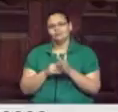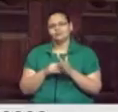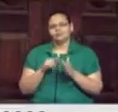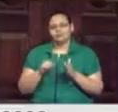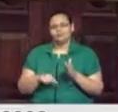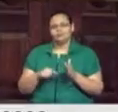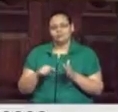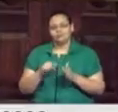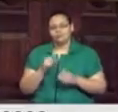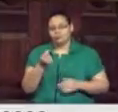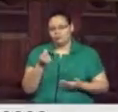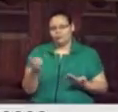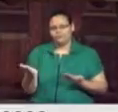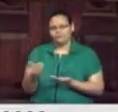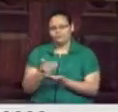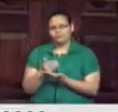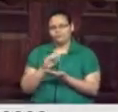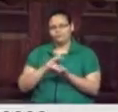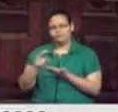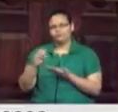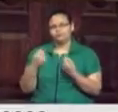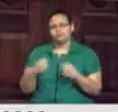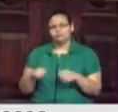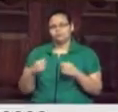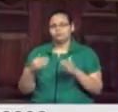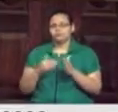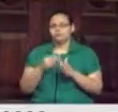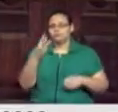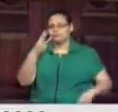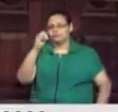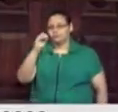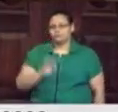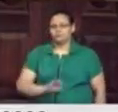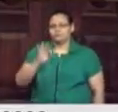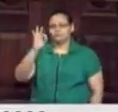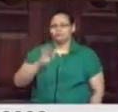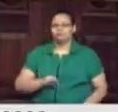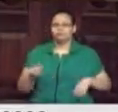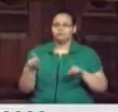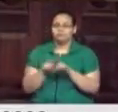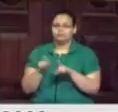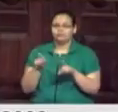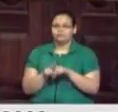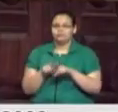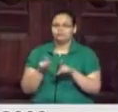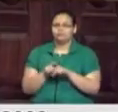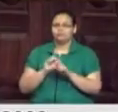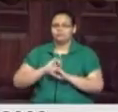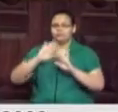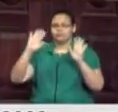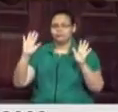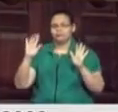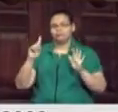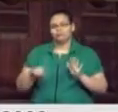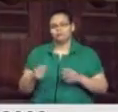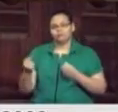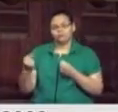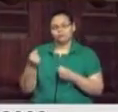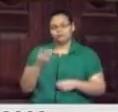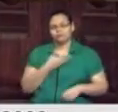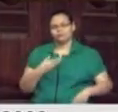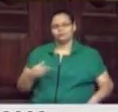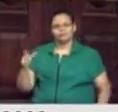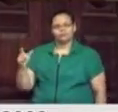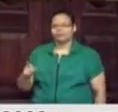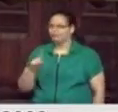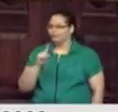liberdade de utilização dos fundos, deve se ater a 30% e também coloca de maneira muito clara que o Poder Executivo não